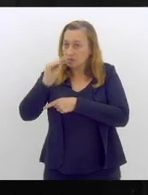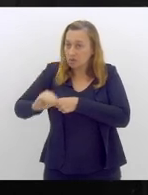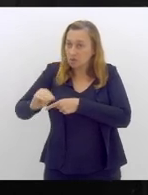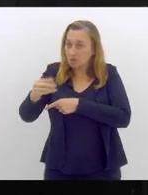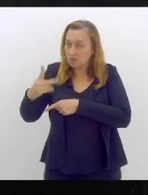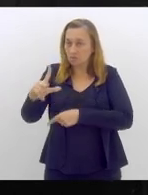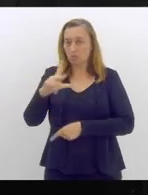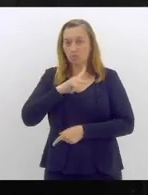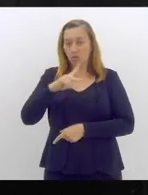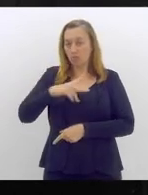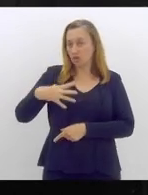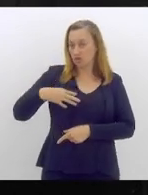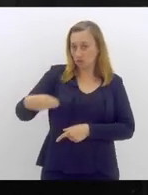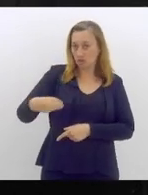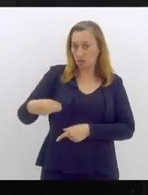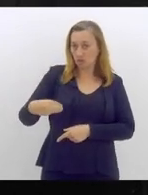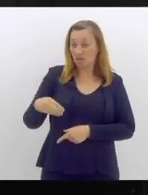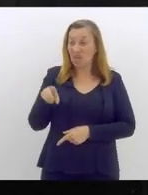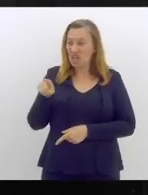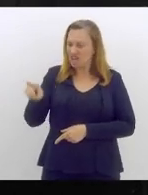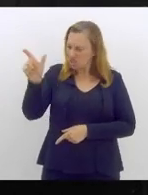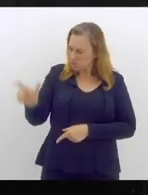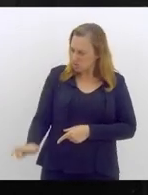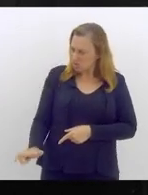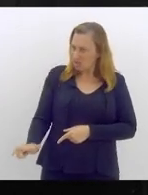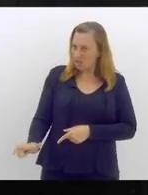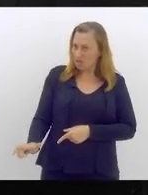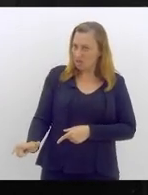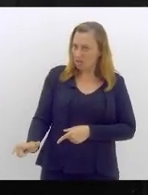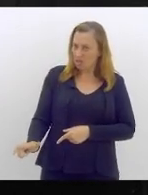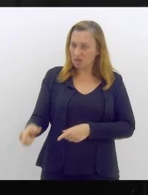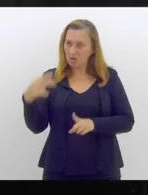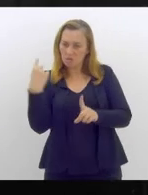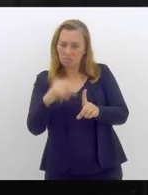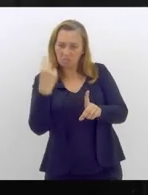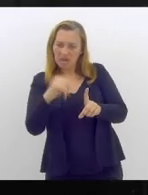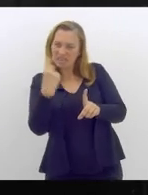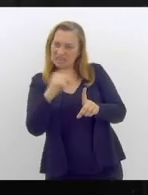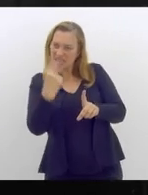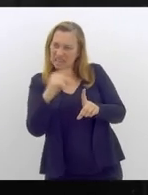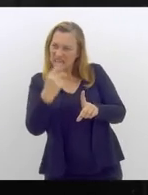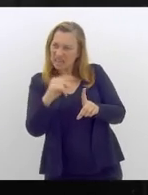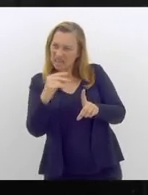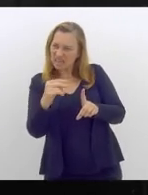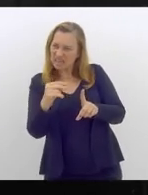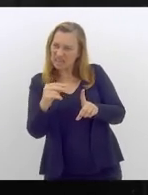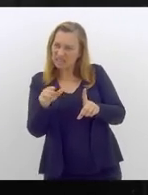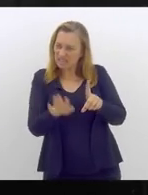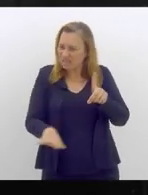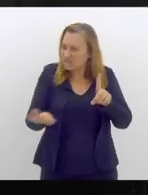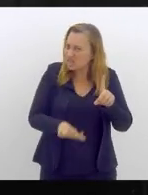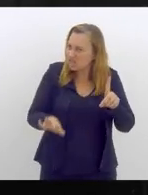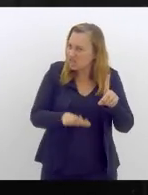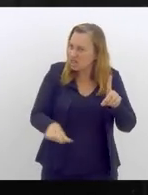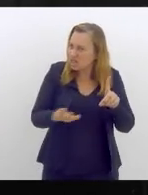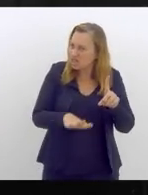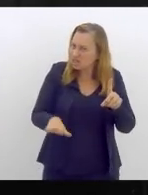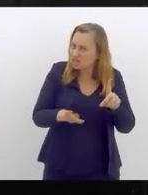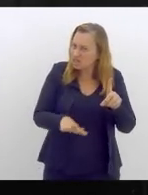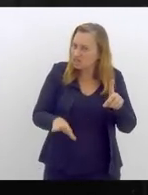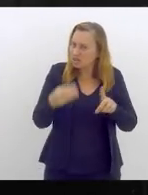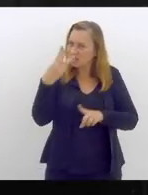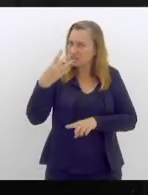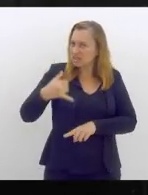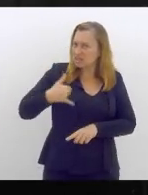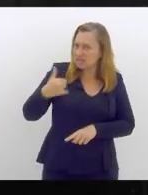anos esse indivíduo é além de bater no rosto agressivamente no rosto de uma criança de